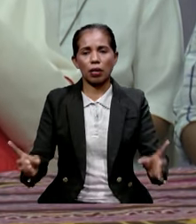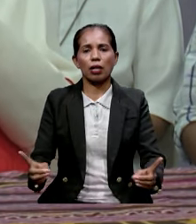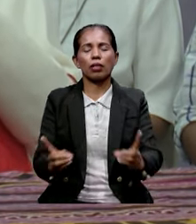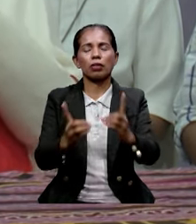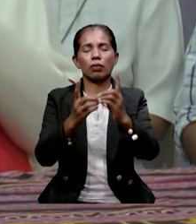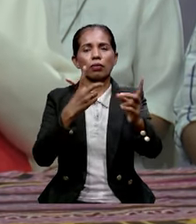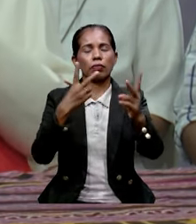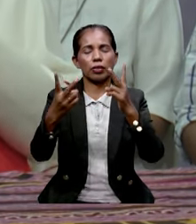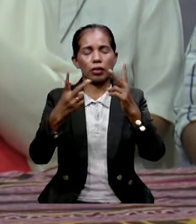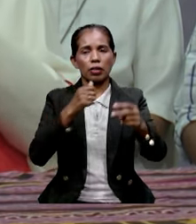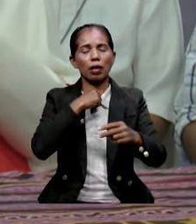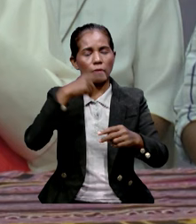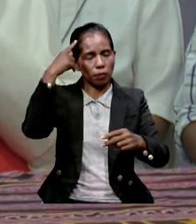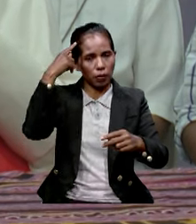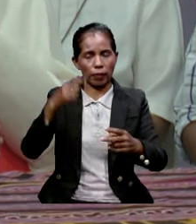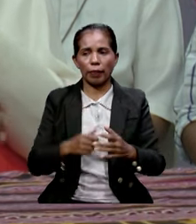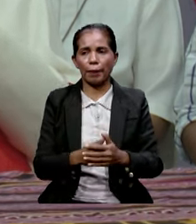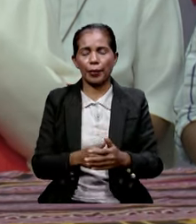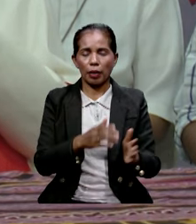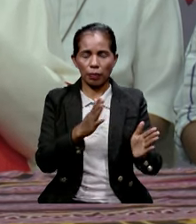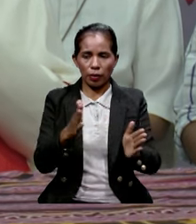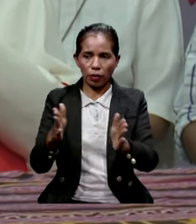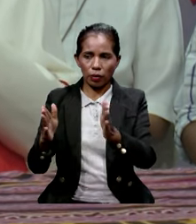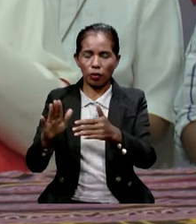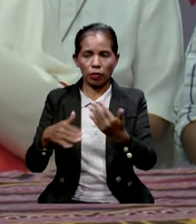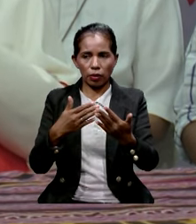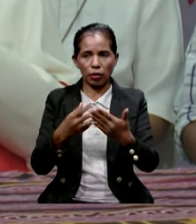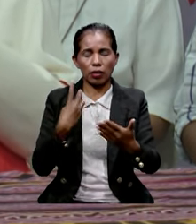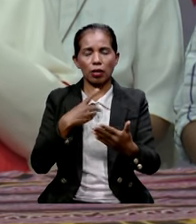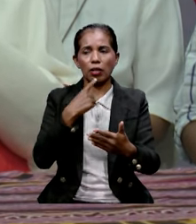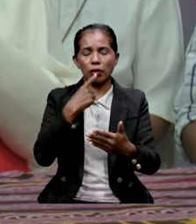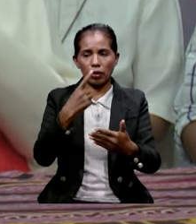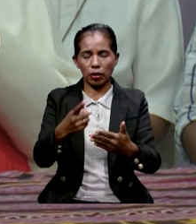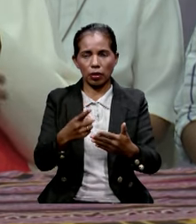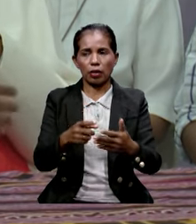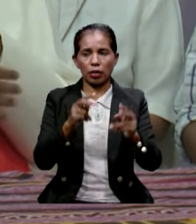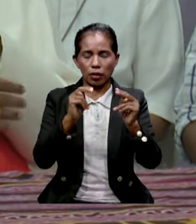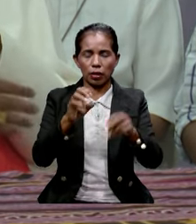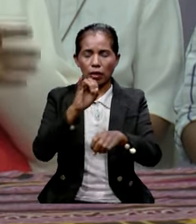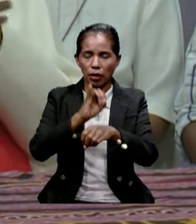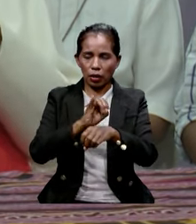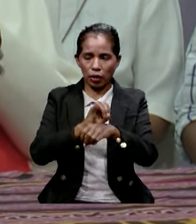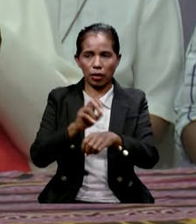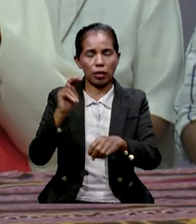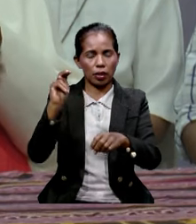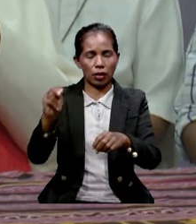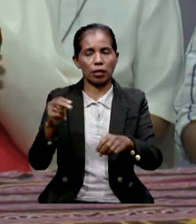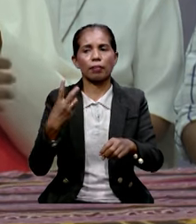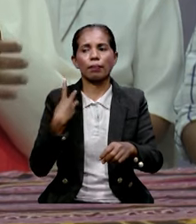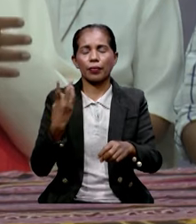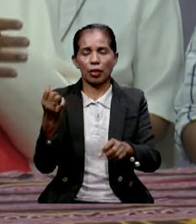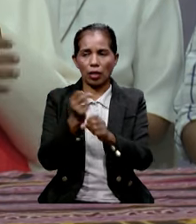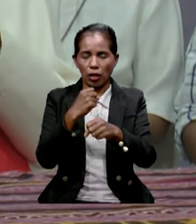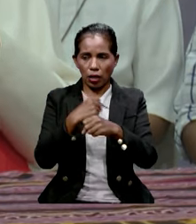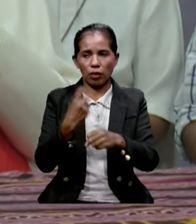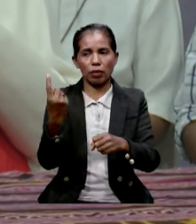ainda nem. Então, a gente tem que fazer uma preparação, um balão de Beltenia, a igreja de Nia, durante a noite, a Laura